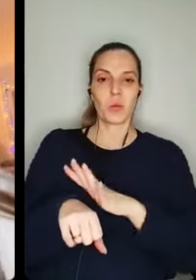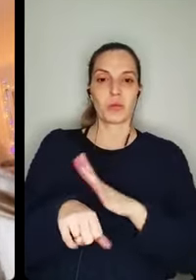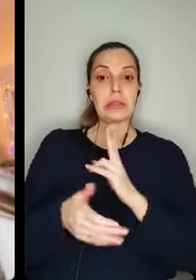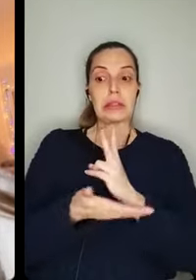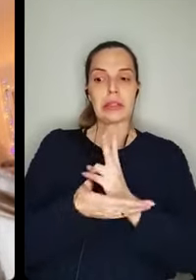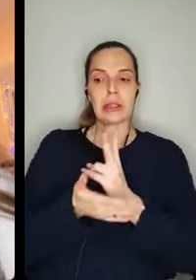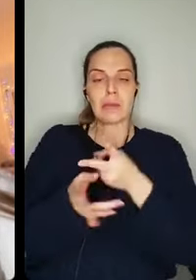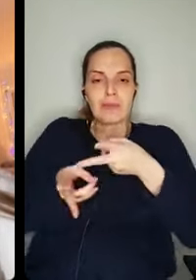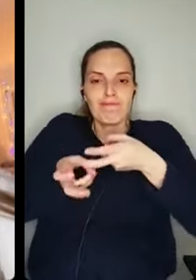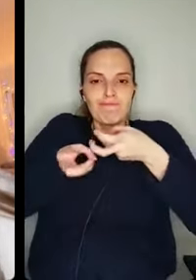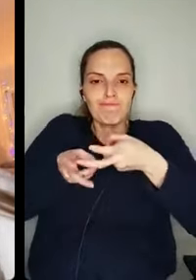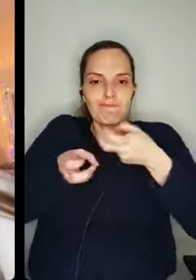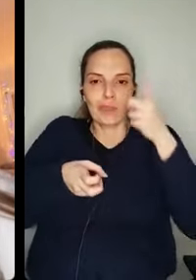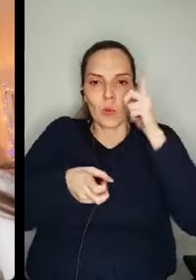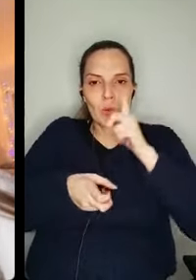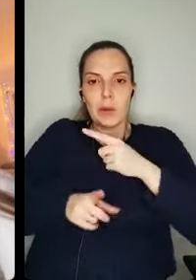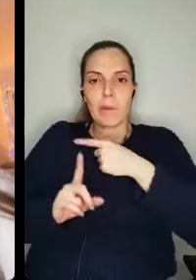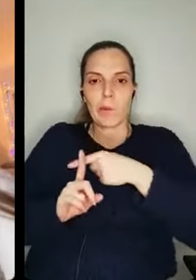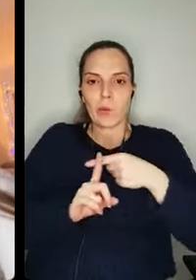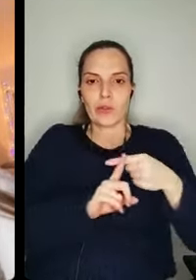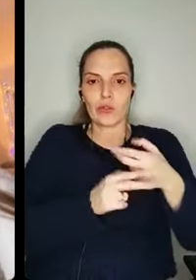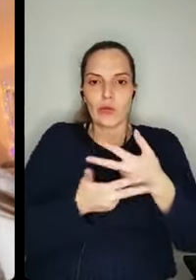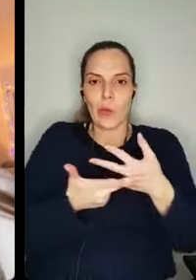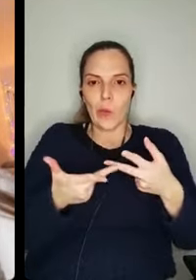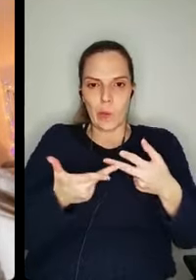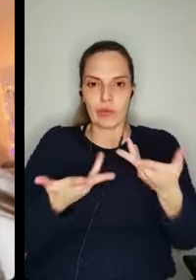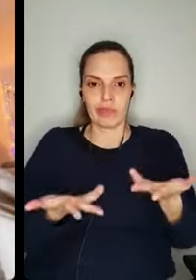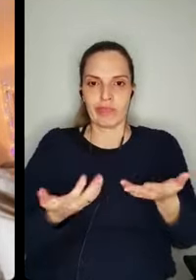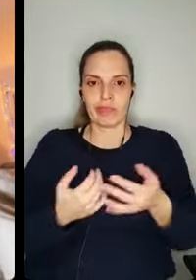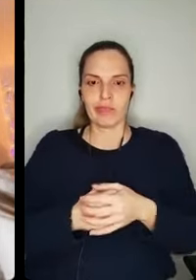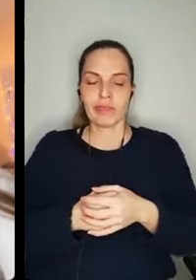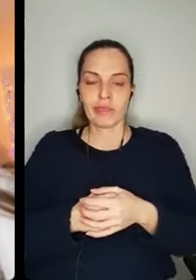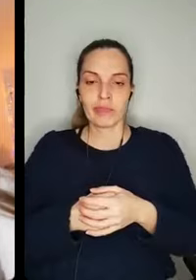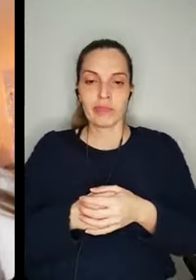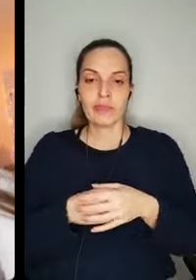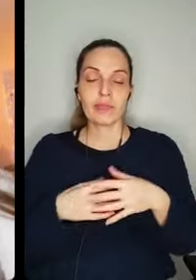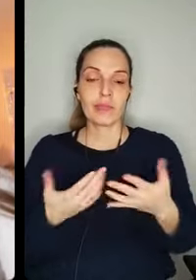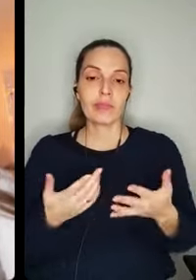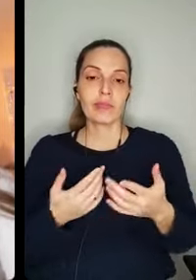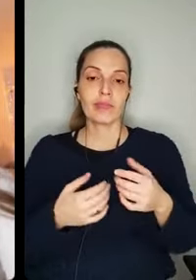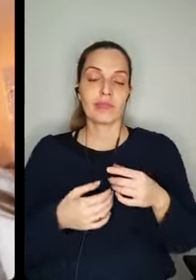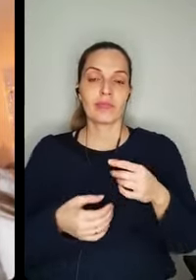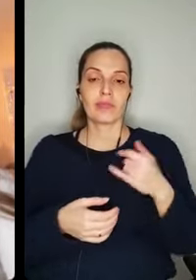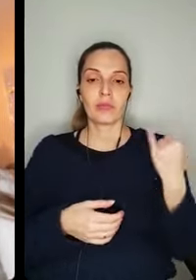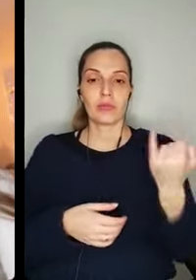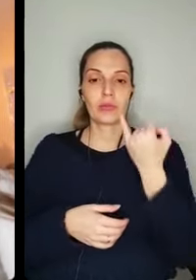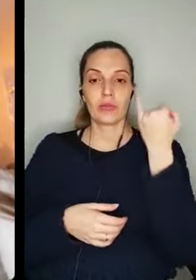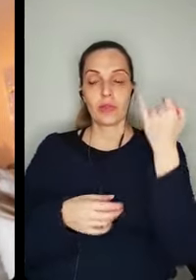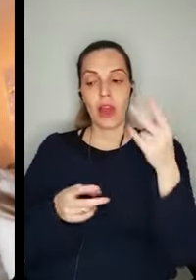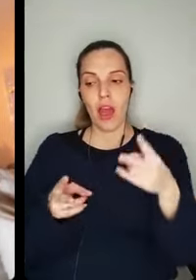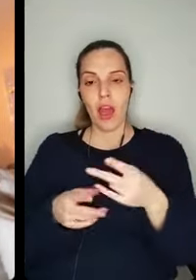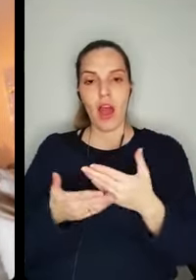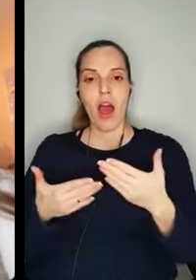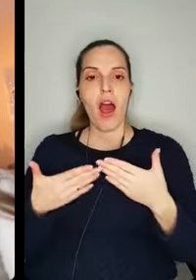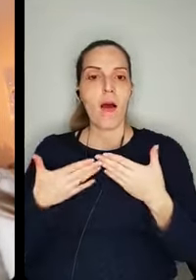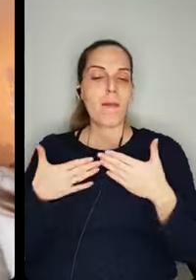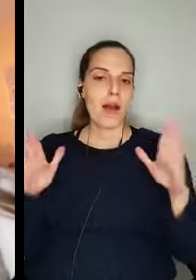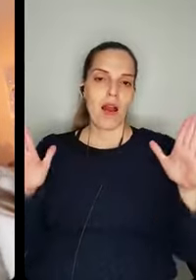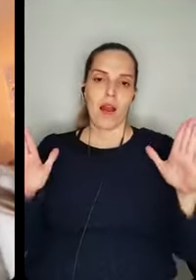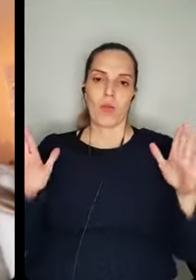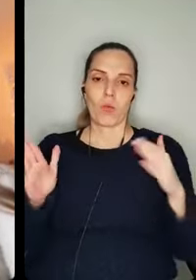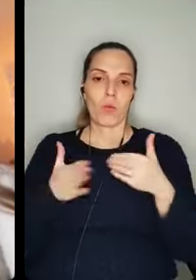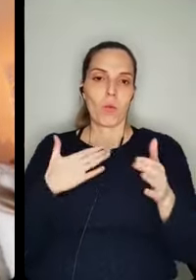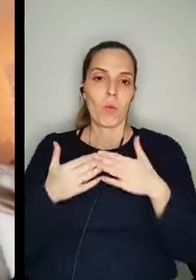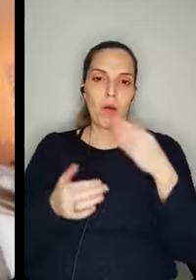dela. Então, acho que nesse sentido é tu tá aberto a todo tipo de experiência. Ah,